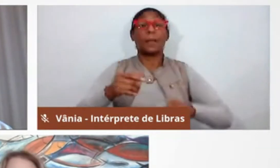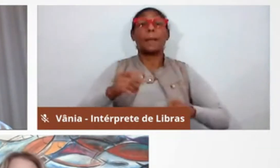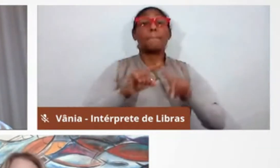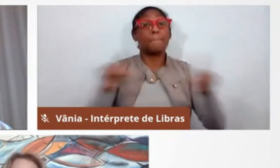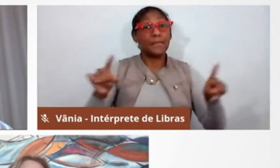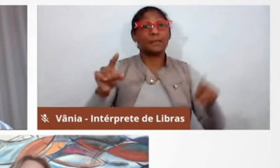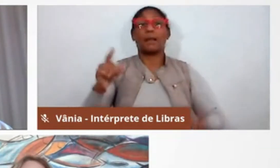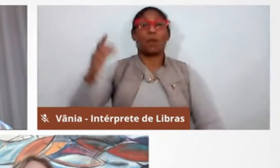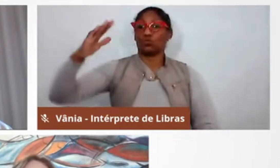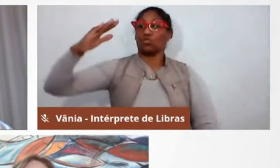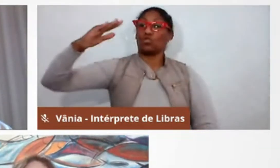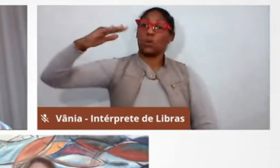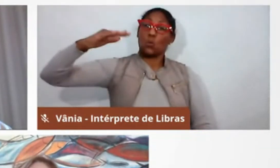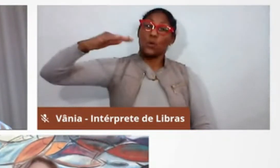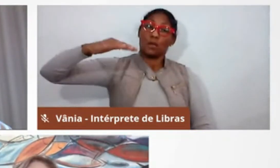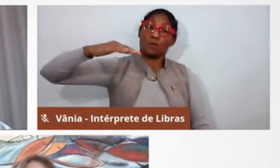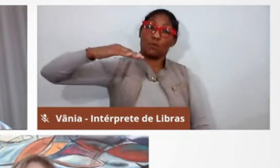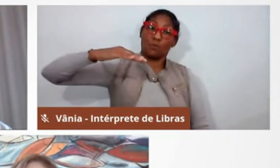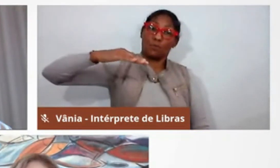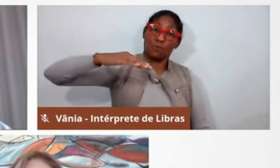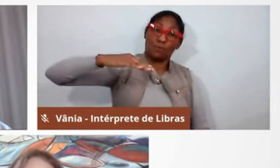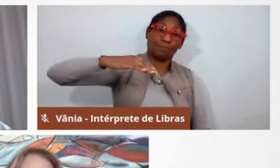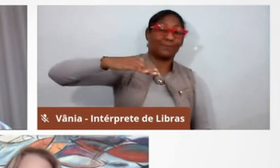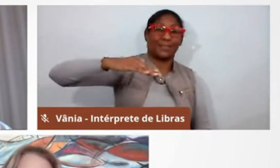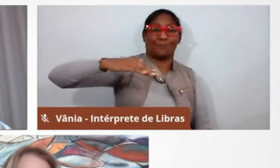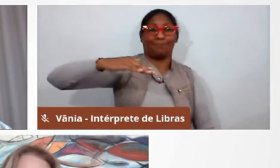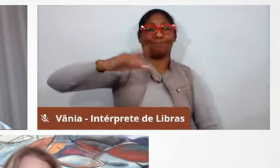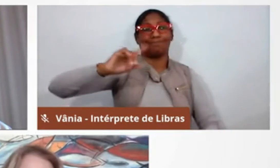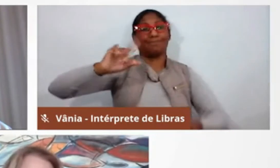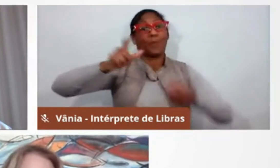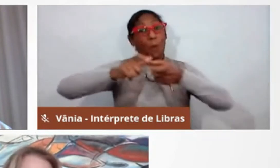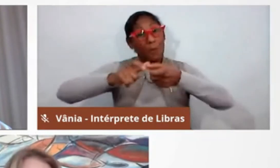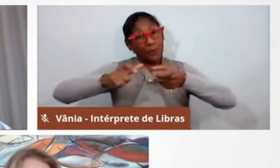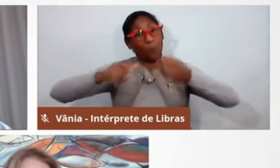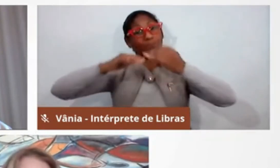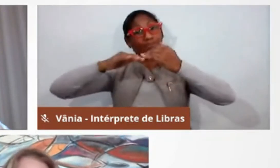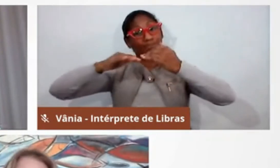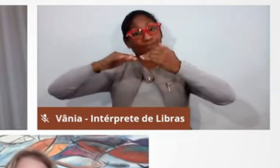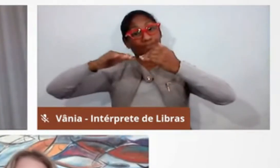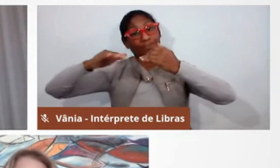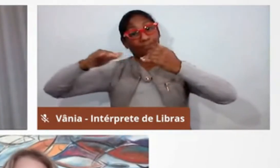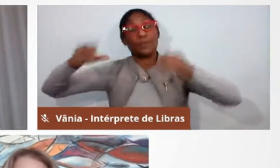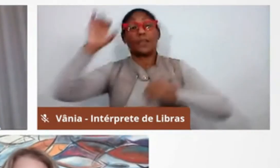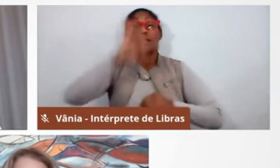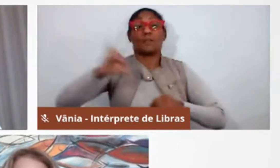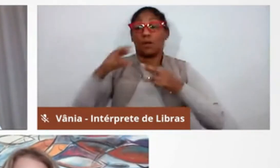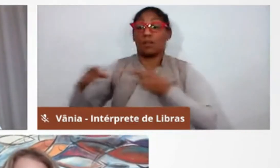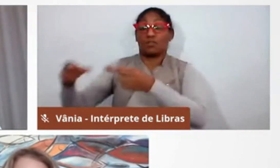ainda uma melhora do quadro geral, então é muito importante que, especialmente nessas regiões